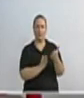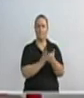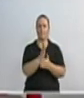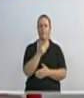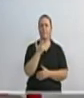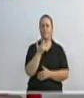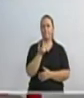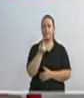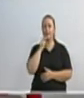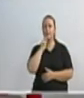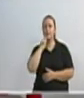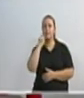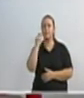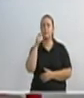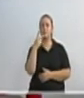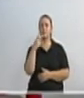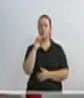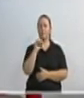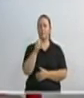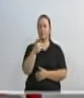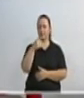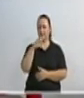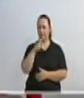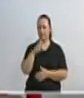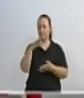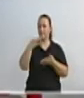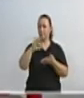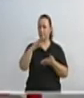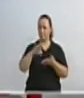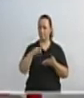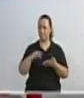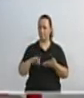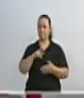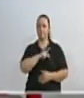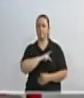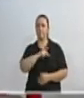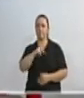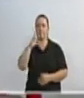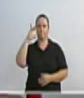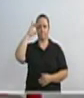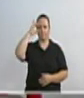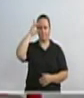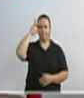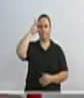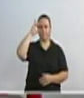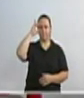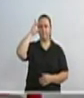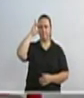20 de abril de 2015, assinada pela presidenta Dilma Rousseff,